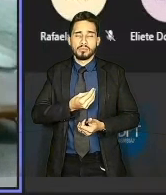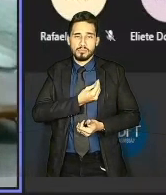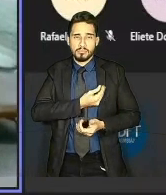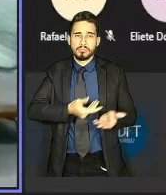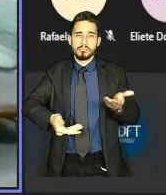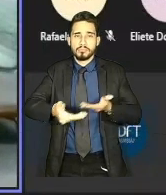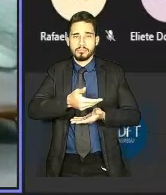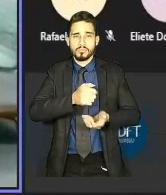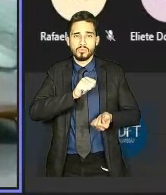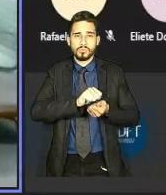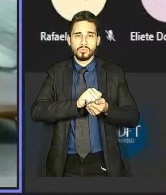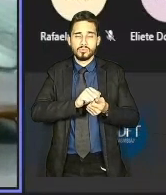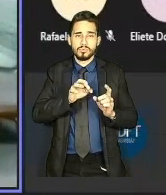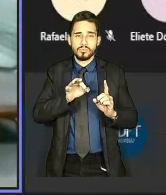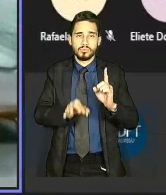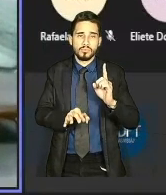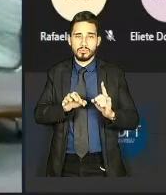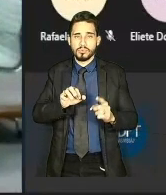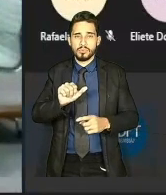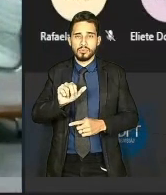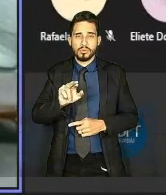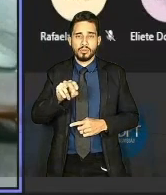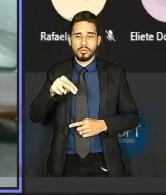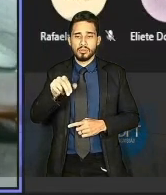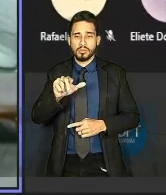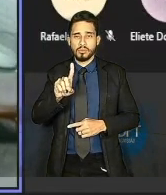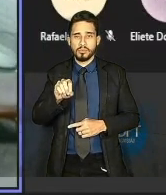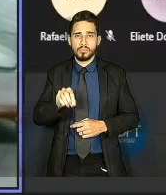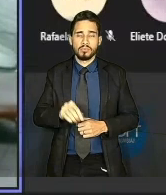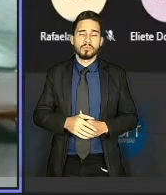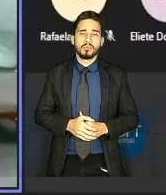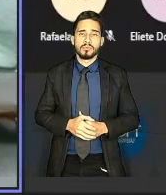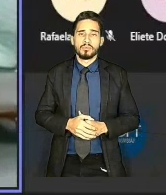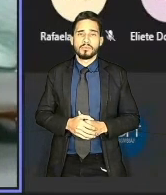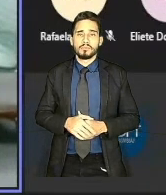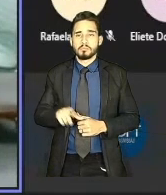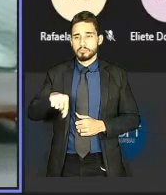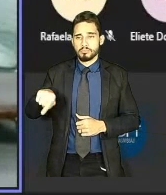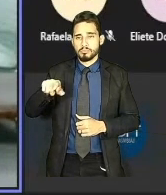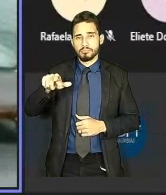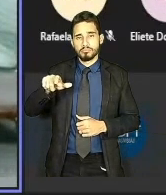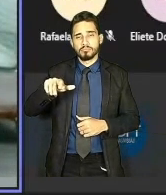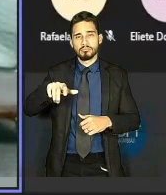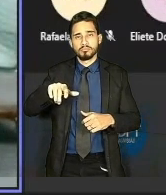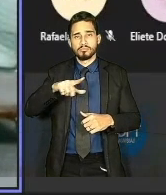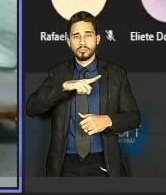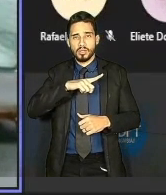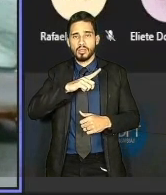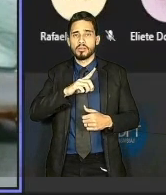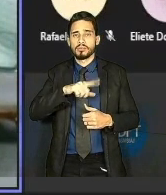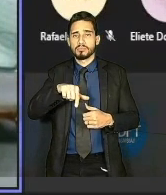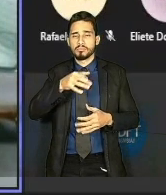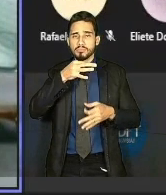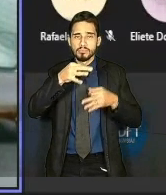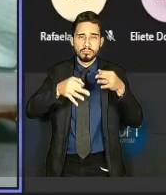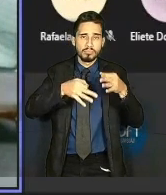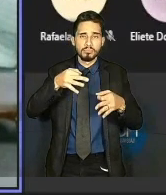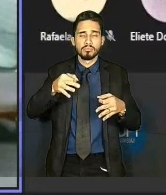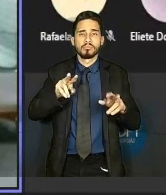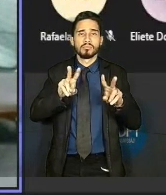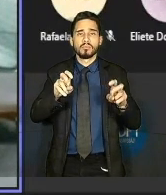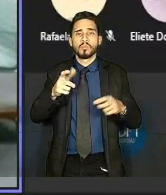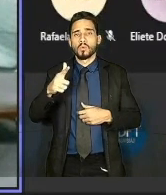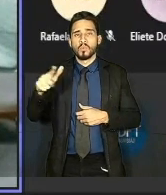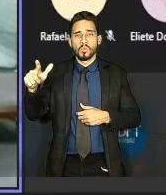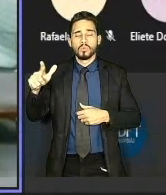oportunidade ainda de conviver com o desembargador Arnaldo. Os eminentes pares têm alguma observação, algum outro